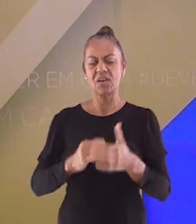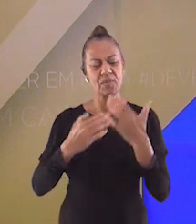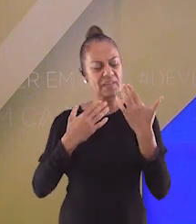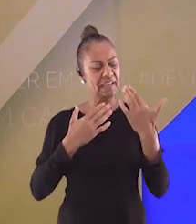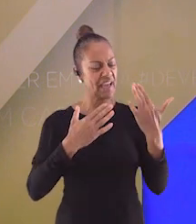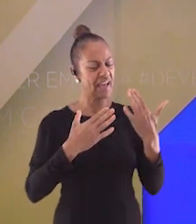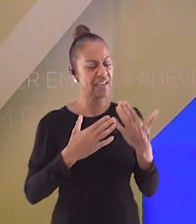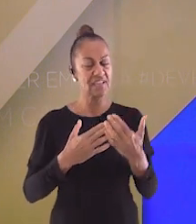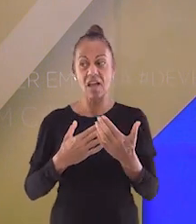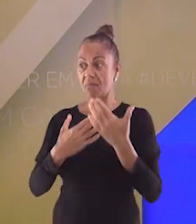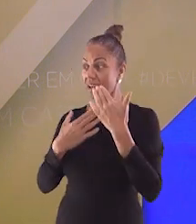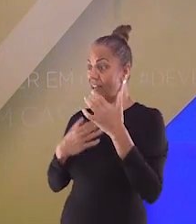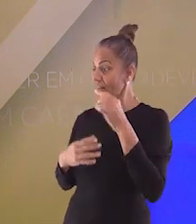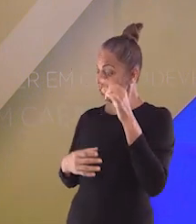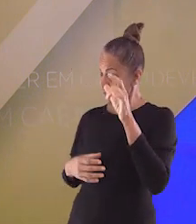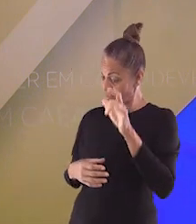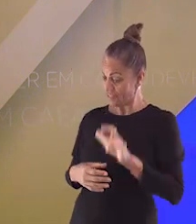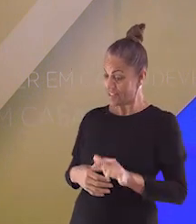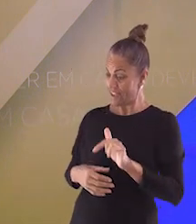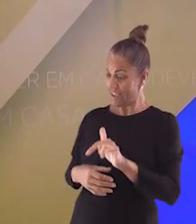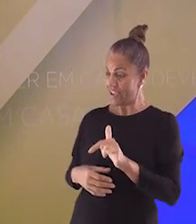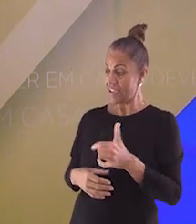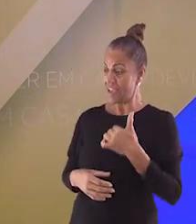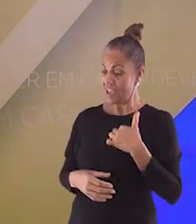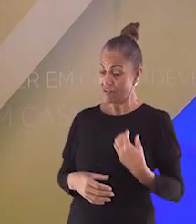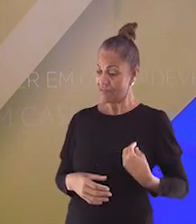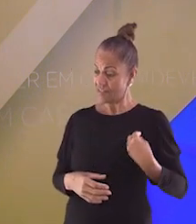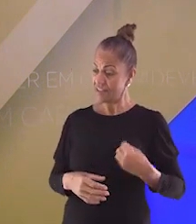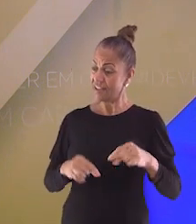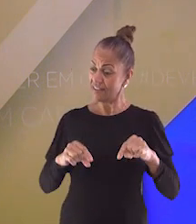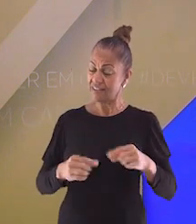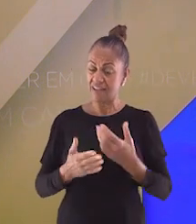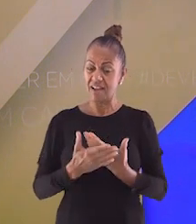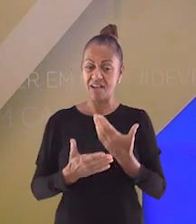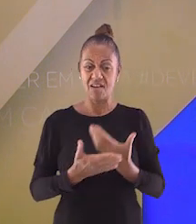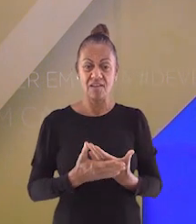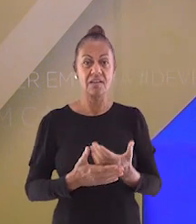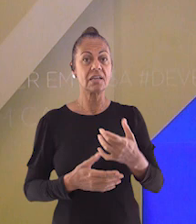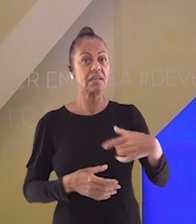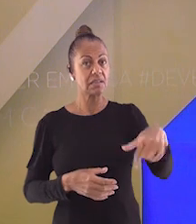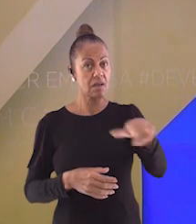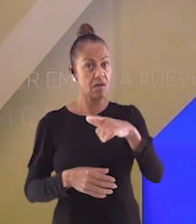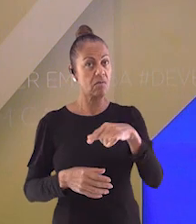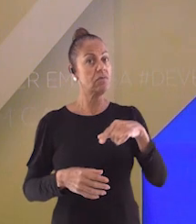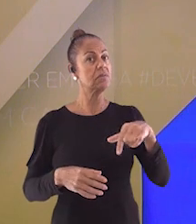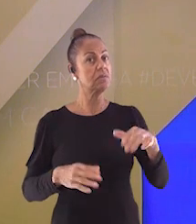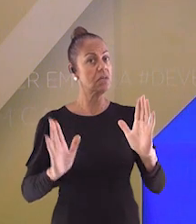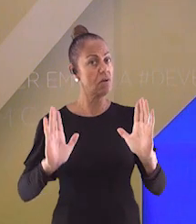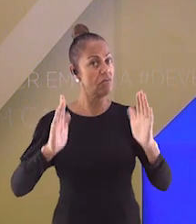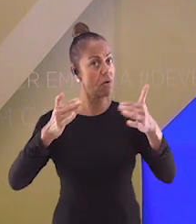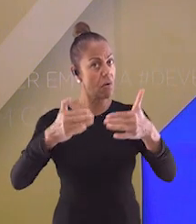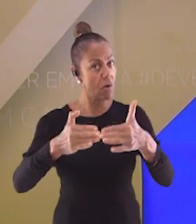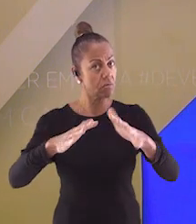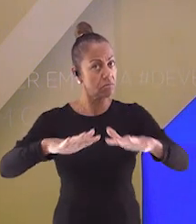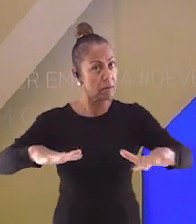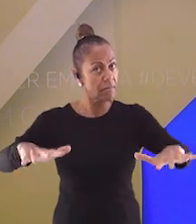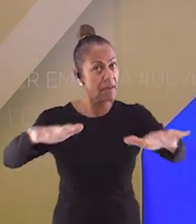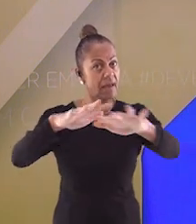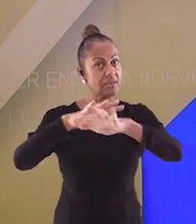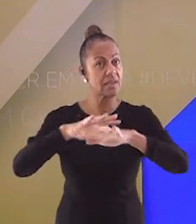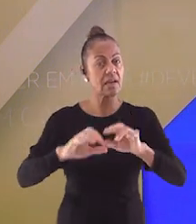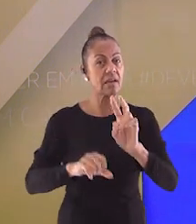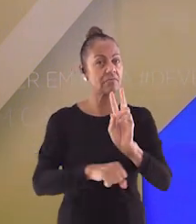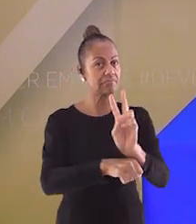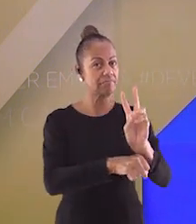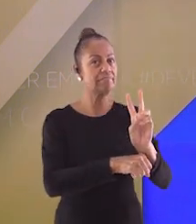Muito obrigada a você por poder participar da sua aula. E, gente, foco no meio ambiente, tá? Precisamos. Muito